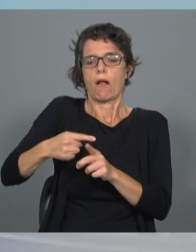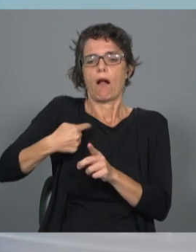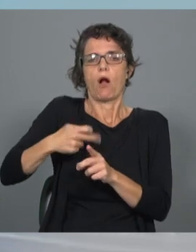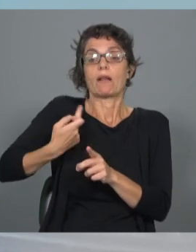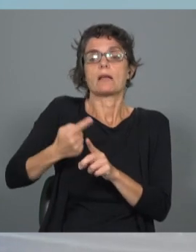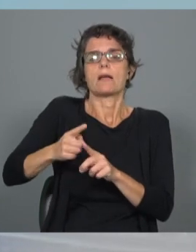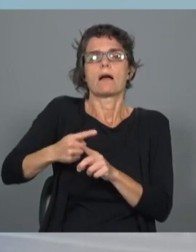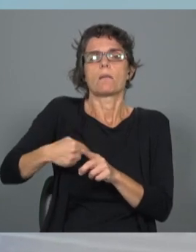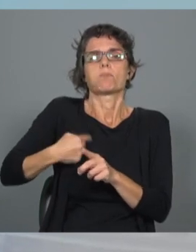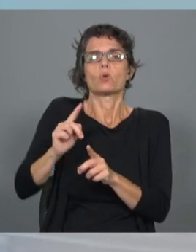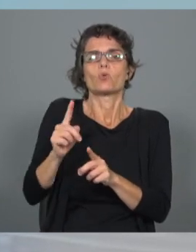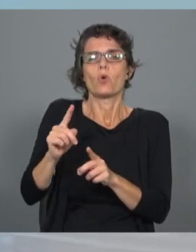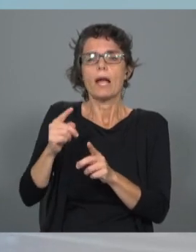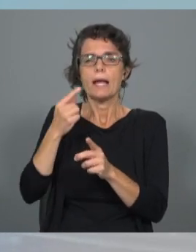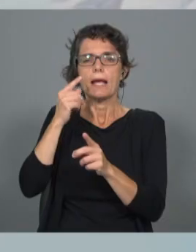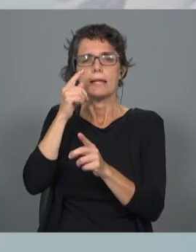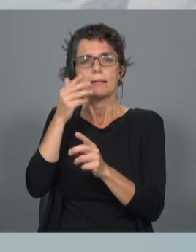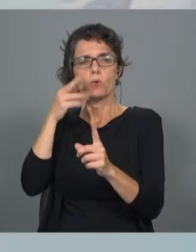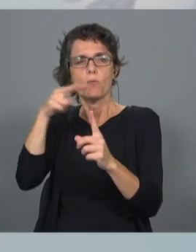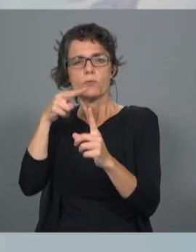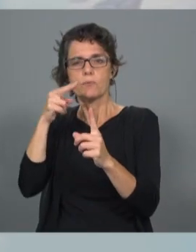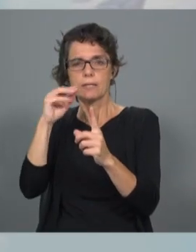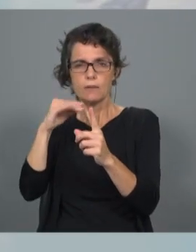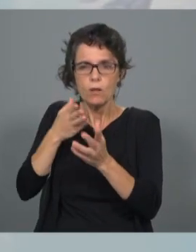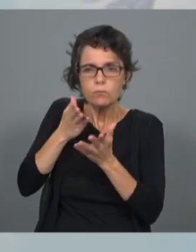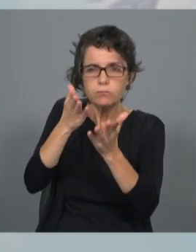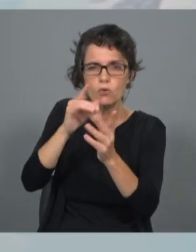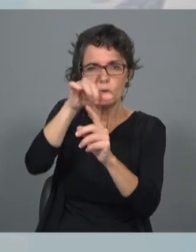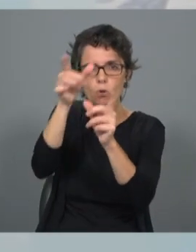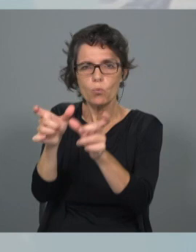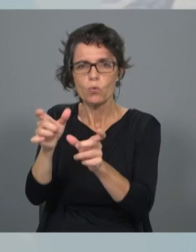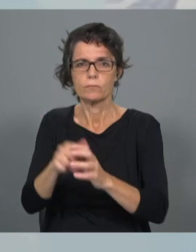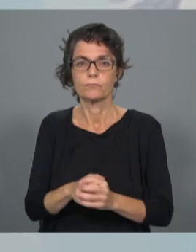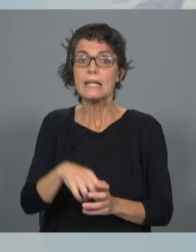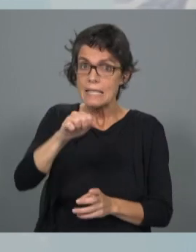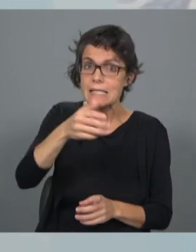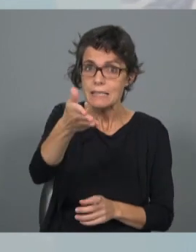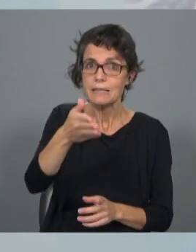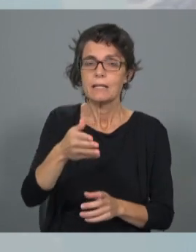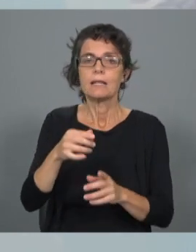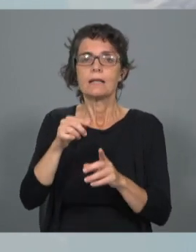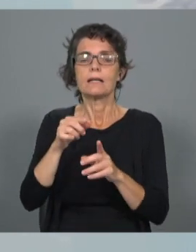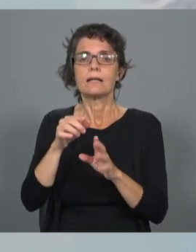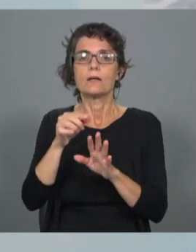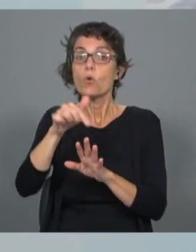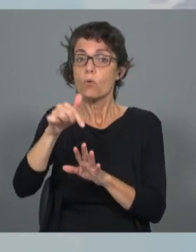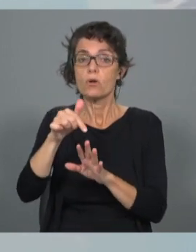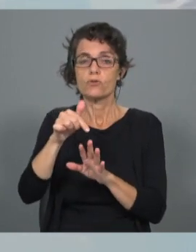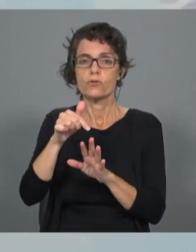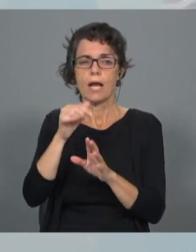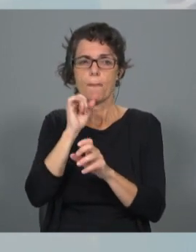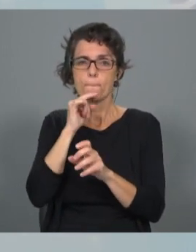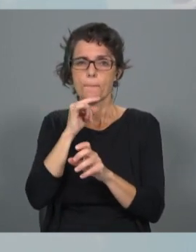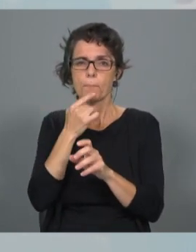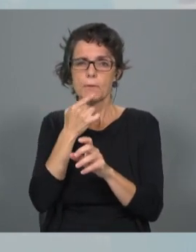em direção ao próximo. E como disse há pouco, este discernimento, esta projeção, hoje em dia é fundamental,